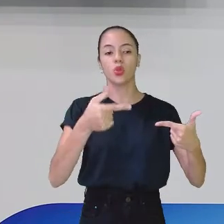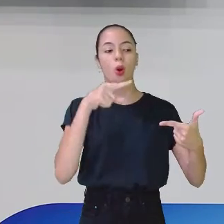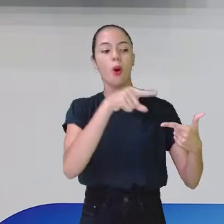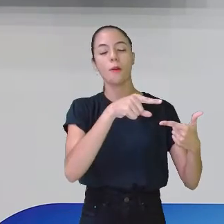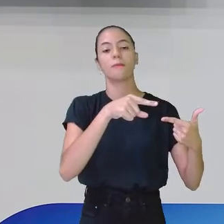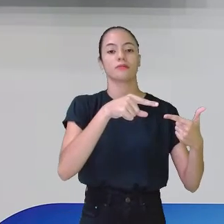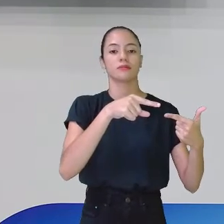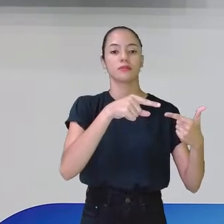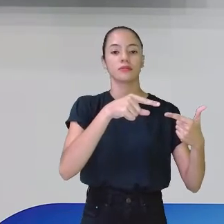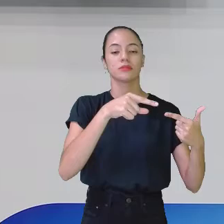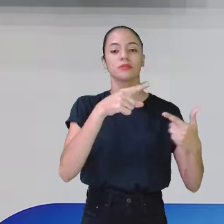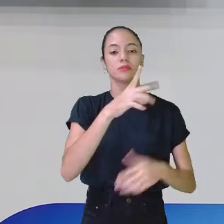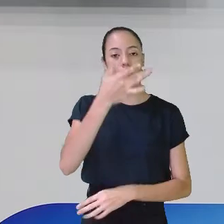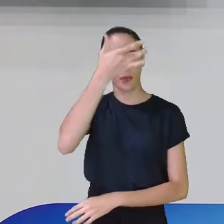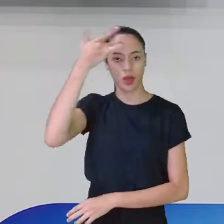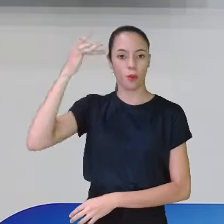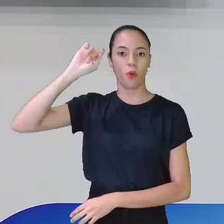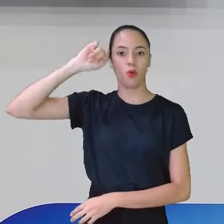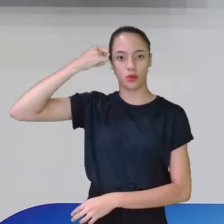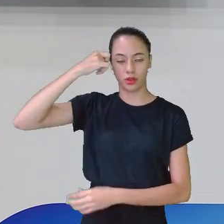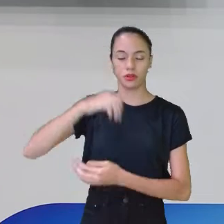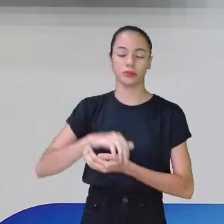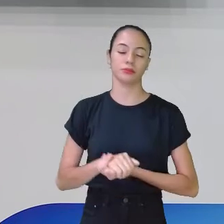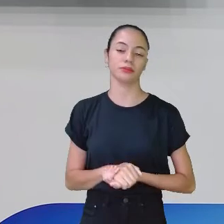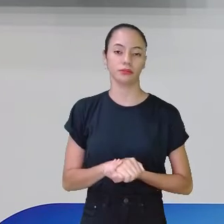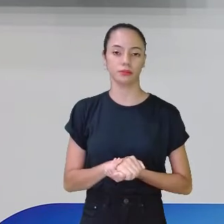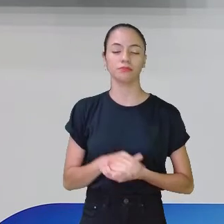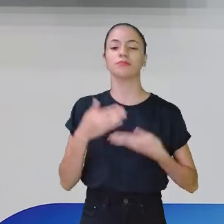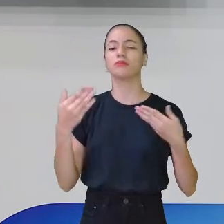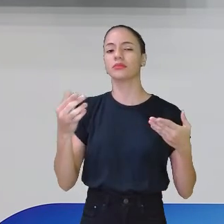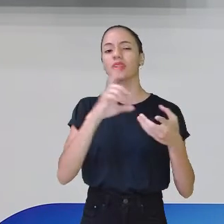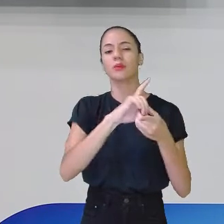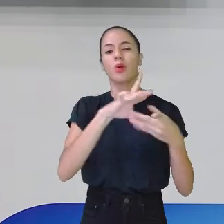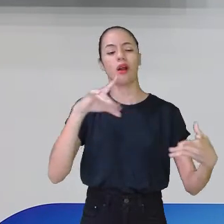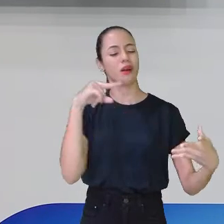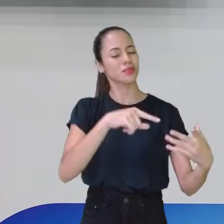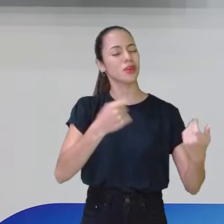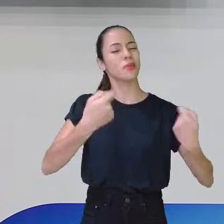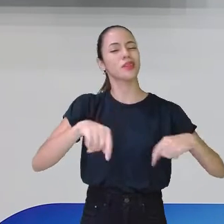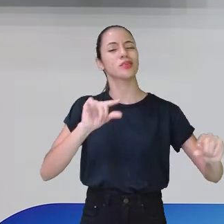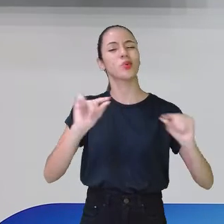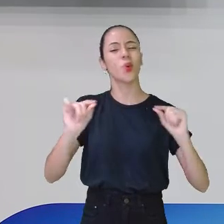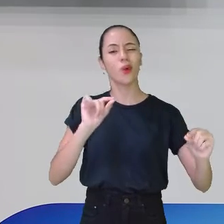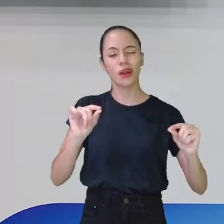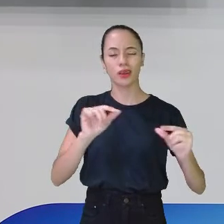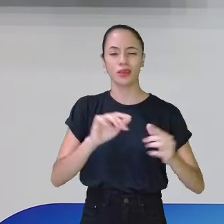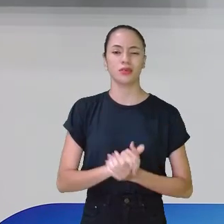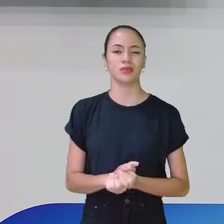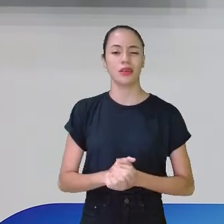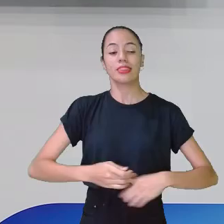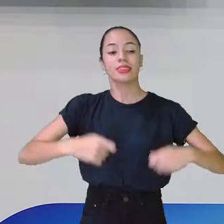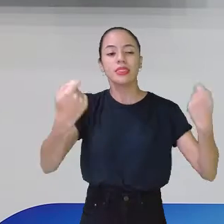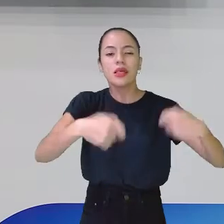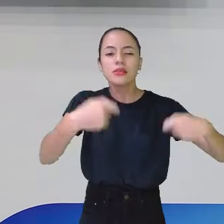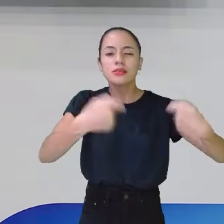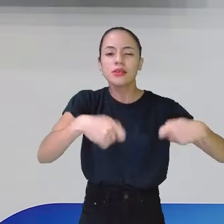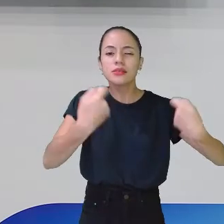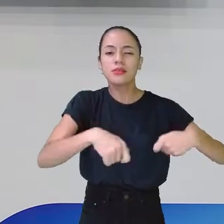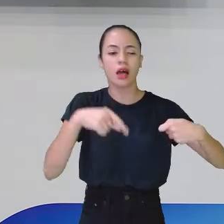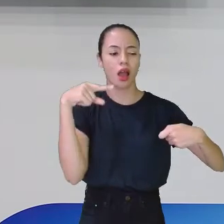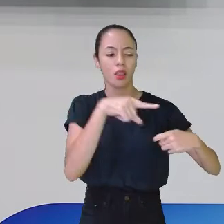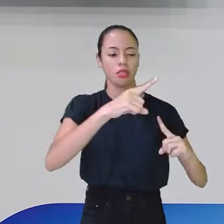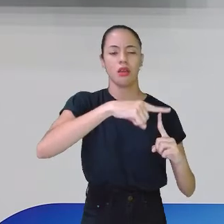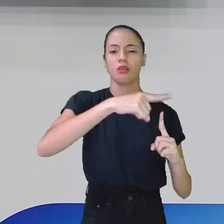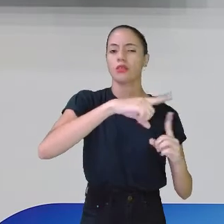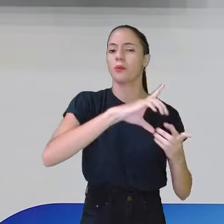Unidos. Então, vamos seguir aqui. E o que é necessário numa democracia, né? O que será necessidade